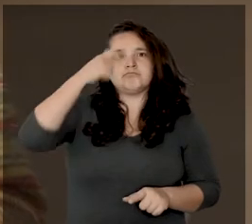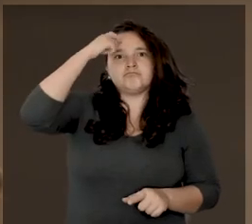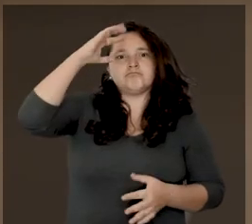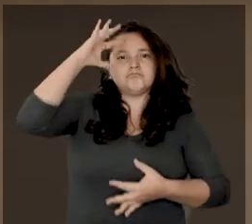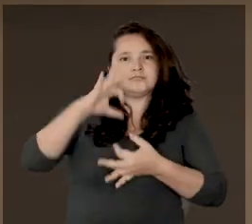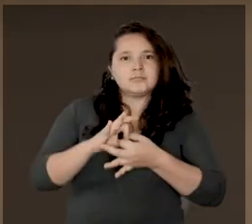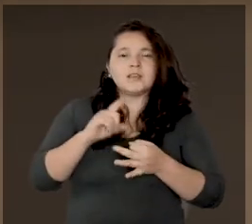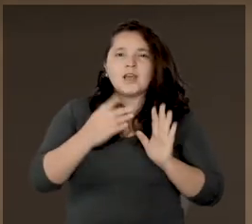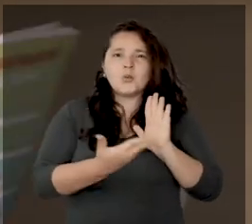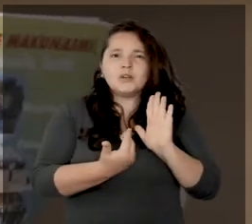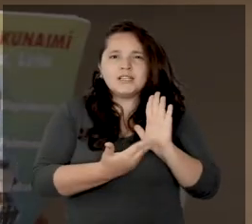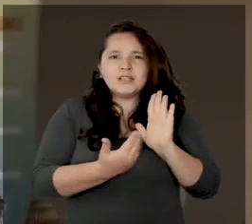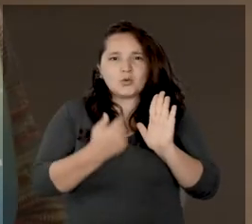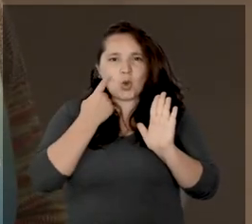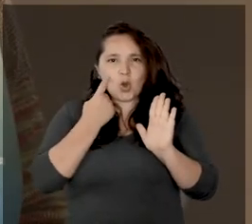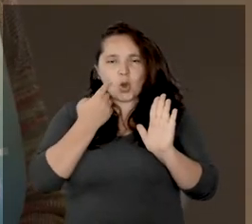tal, que é esse livrinho aqui,